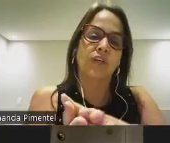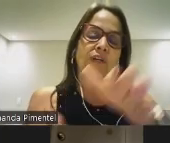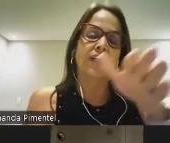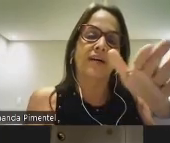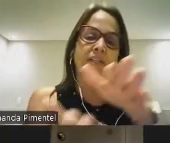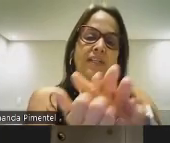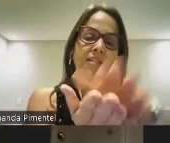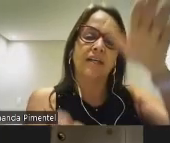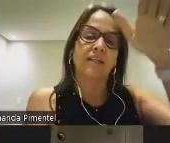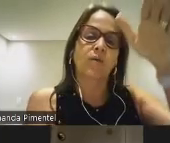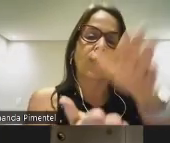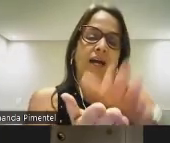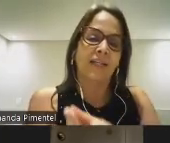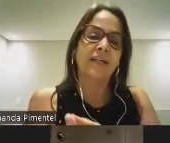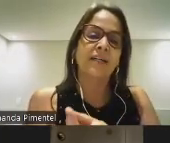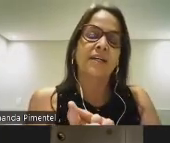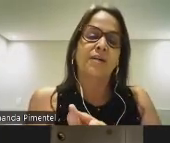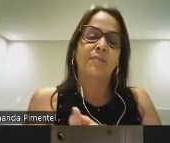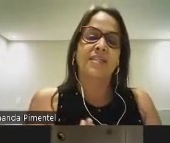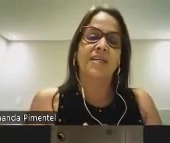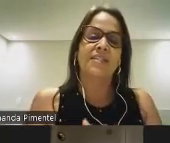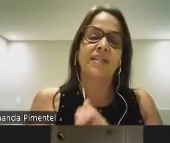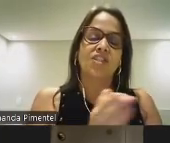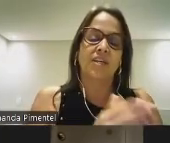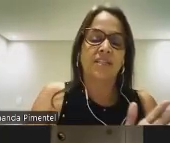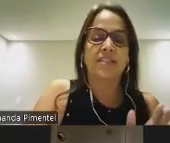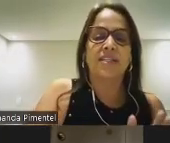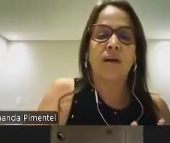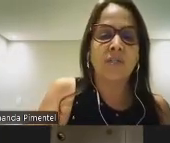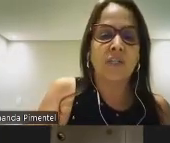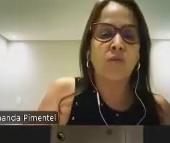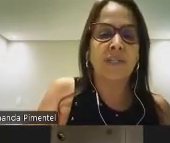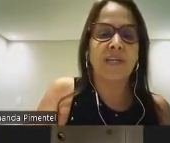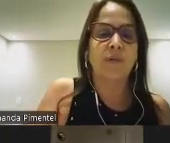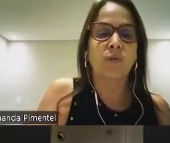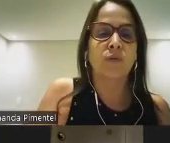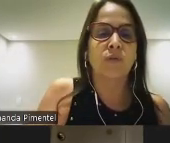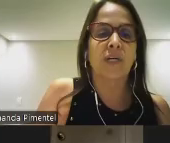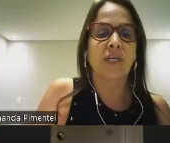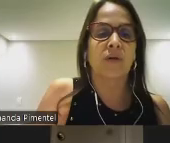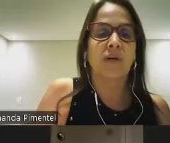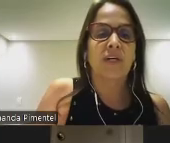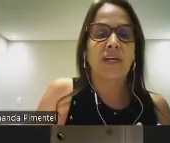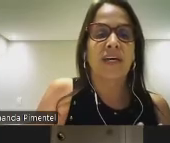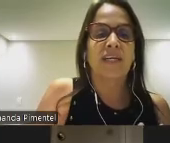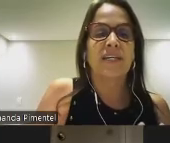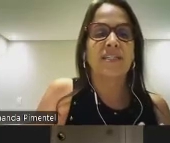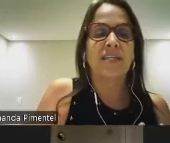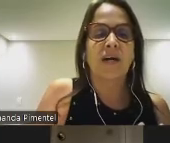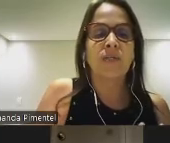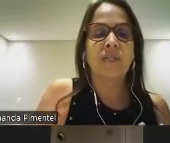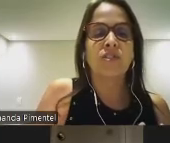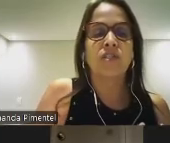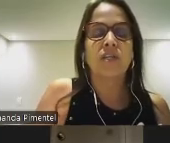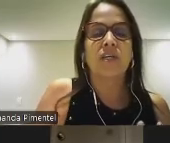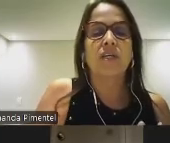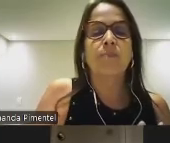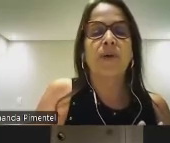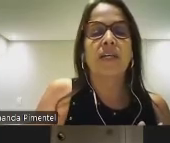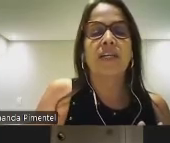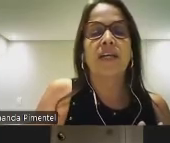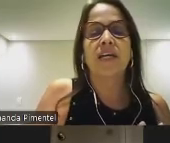vocês estão vendo, ele dá uma desarticulada, mas essas alças, vou passar meu cursor aqui, ó. Essas